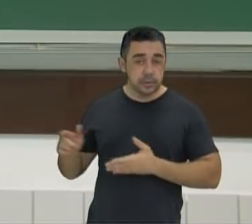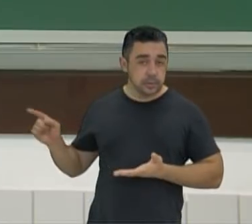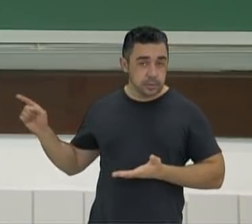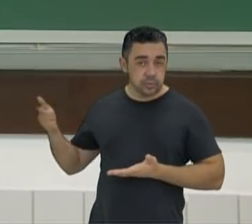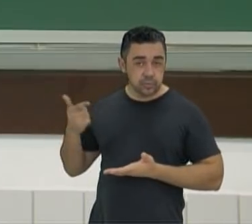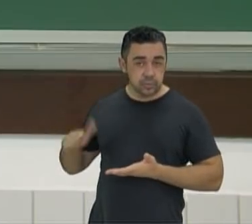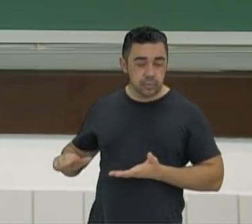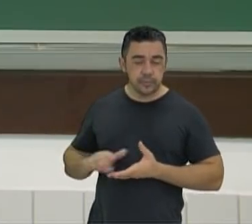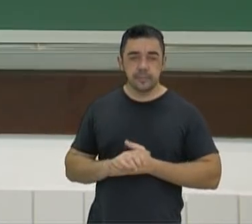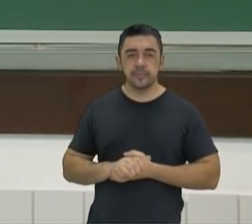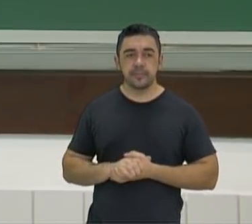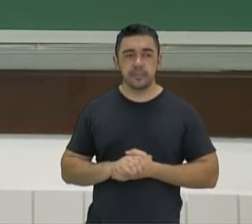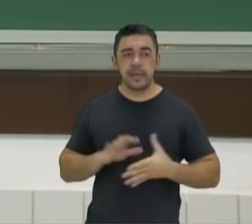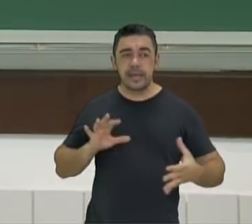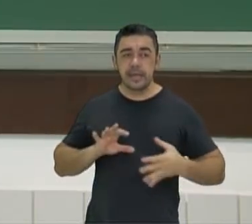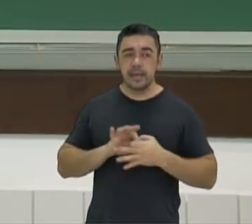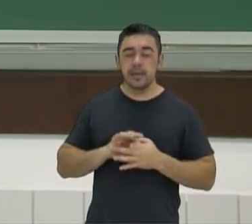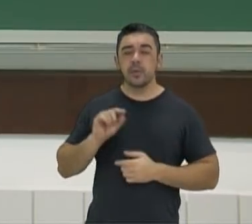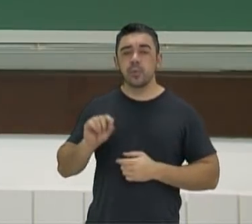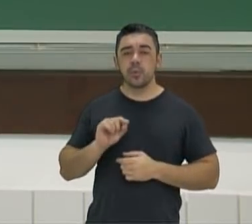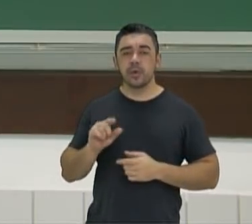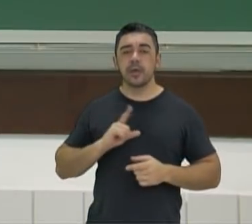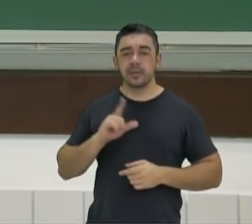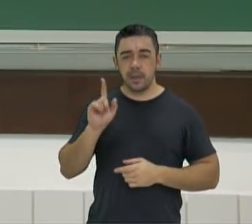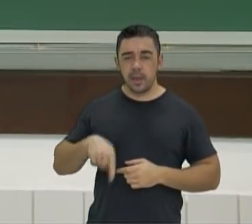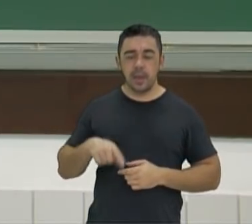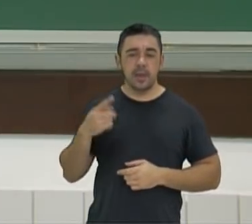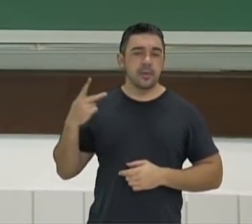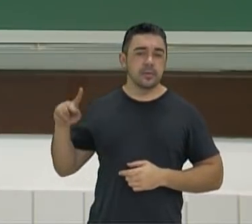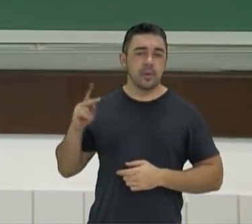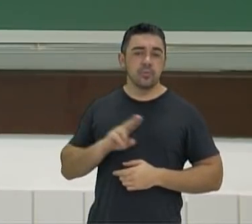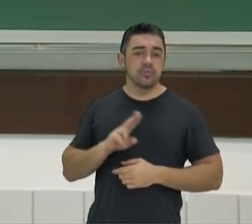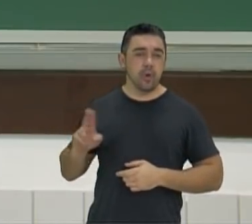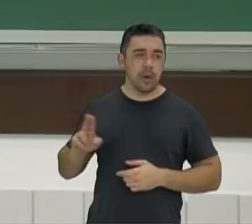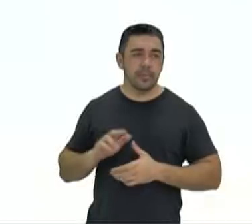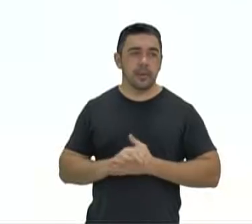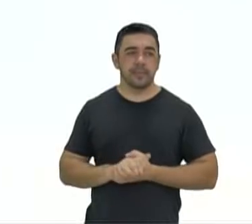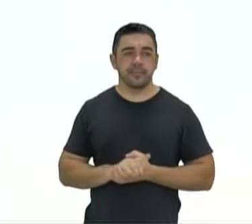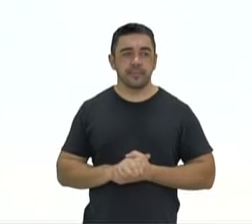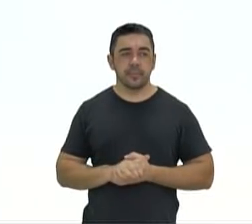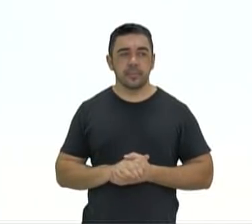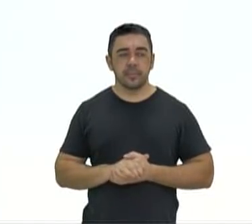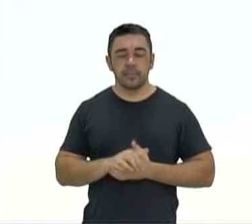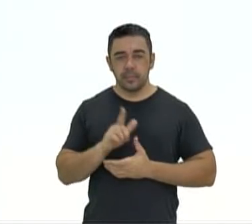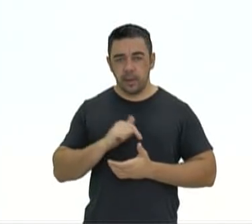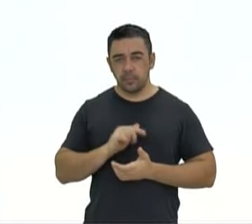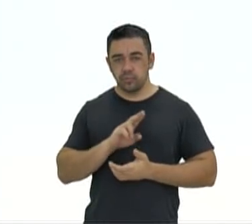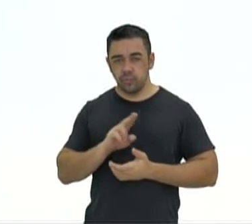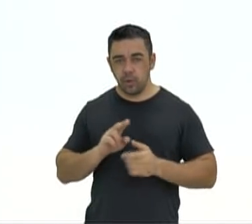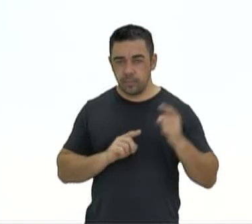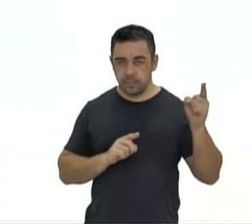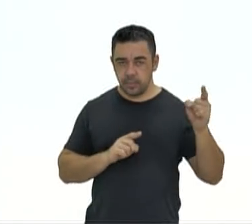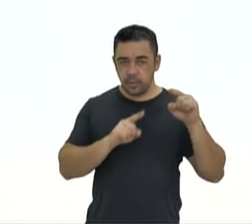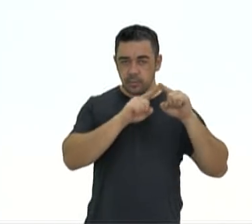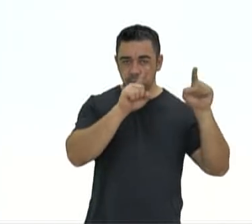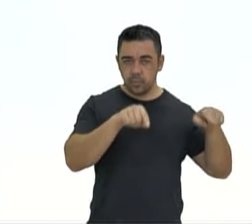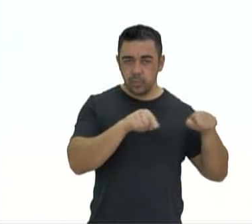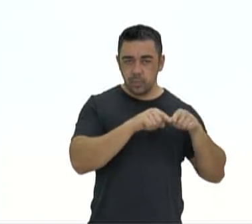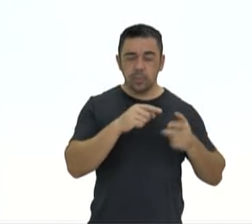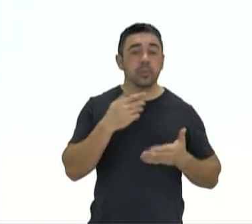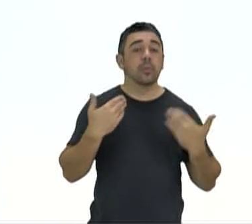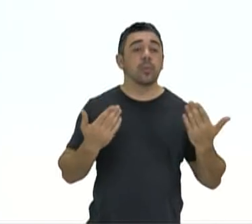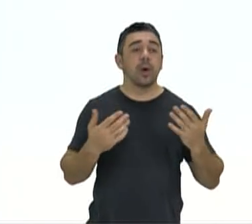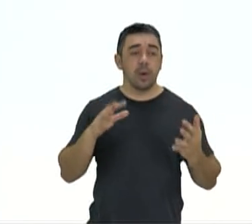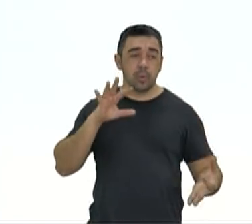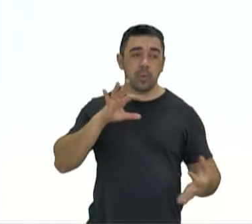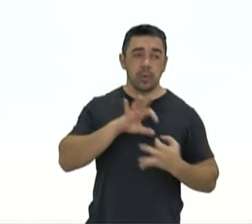ó. Ligue os prismas com seus respectivos nomes. Prisma quadrangular, eu vou ligar com qual